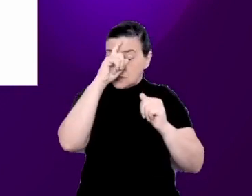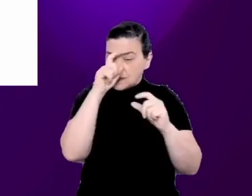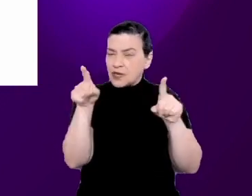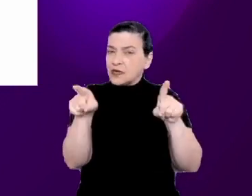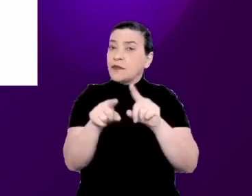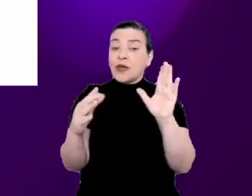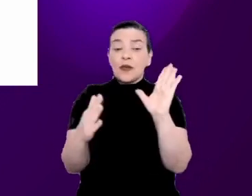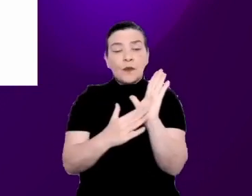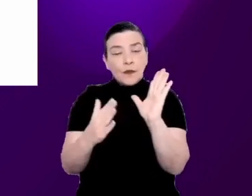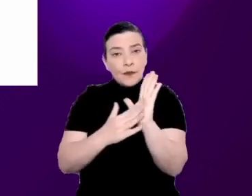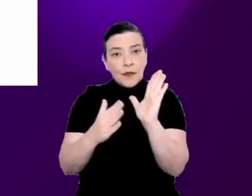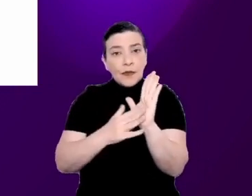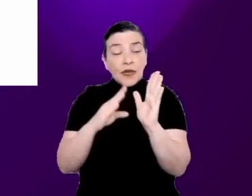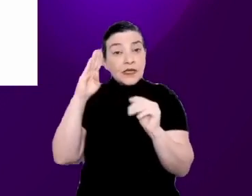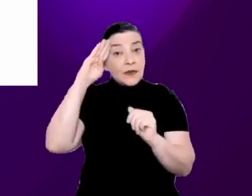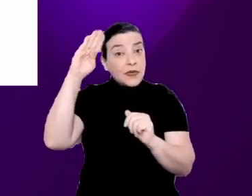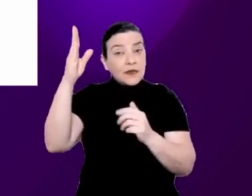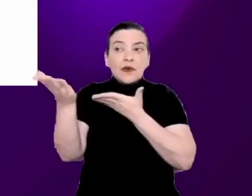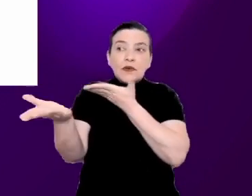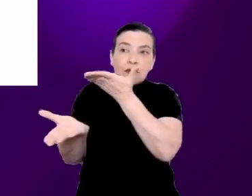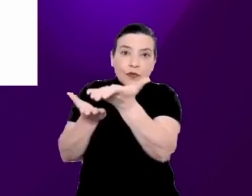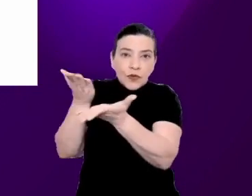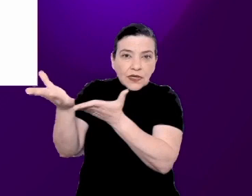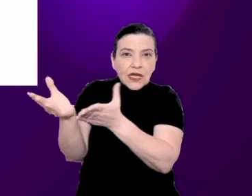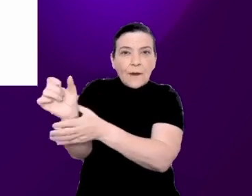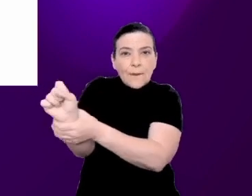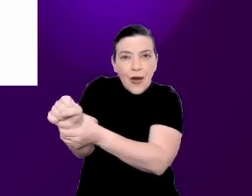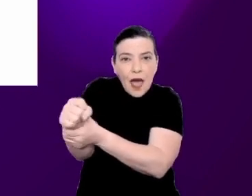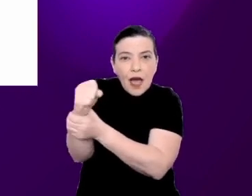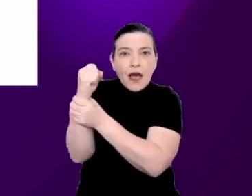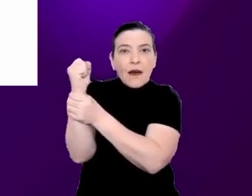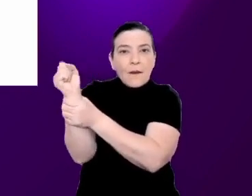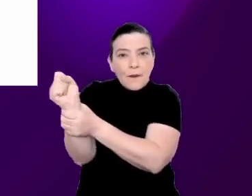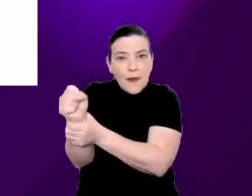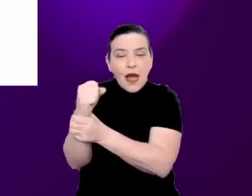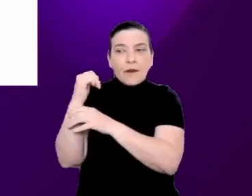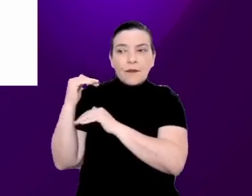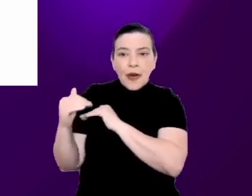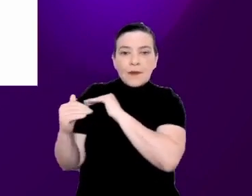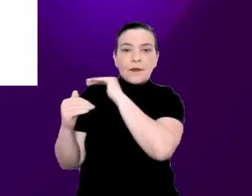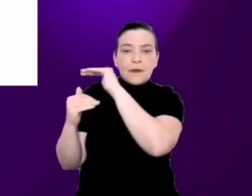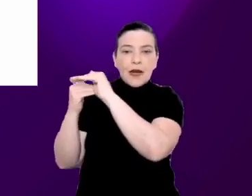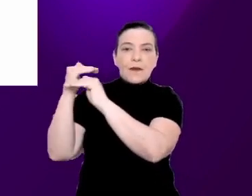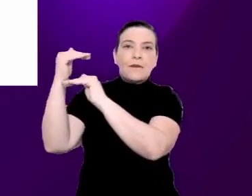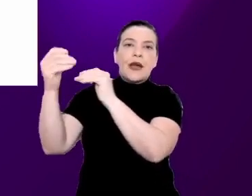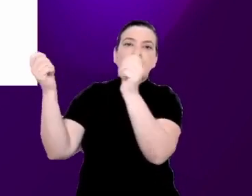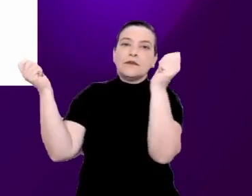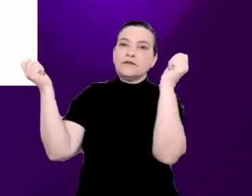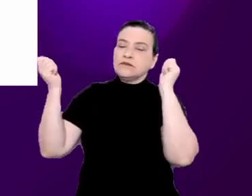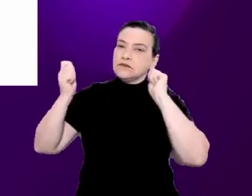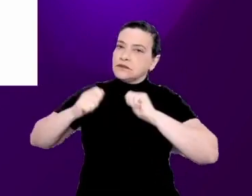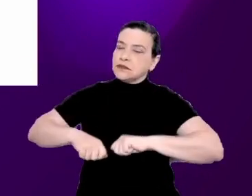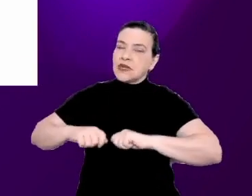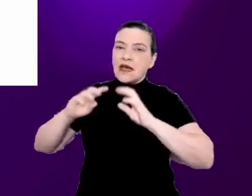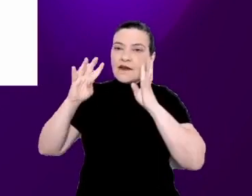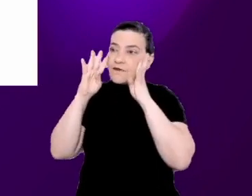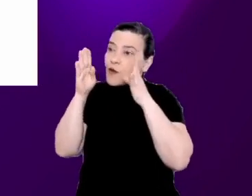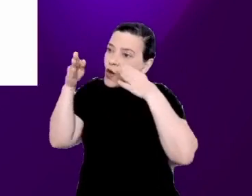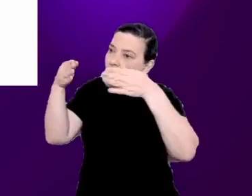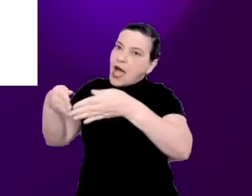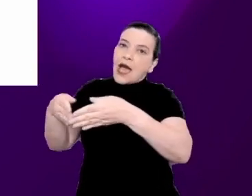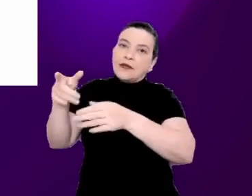sistematização do cuidado em reabilitação hospitalar com a perspectiva de gerar efetividade no plano de intervenção centrado no